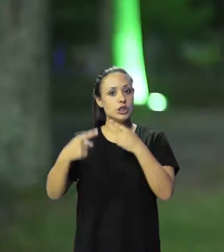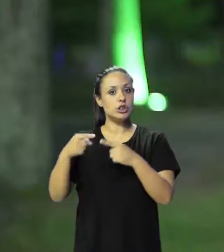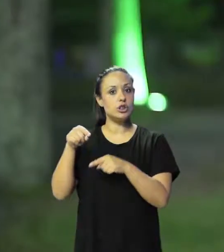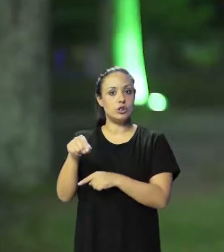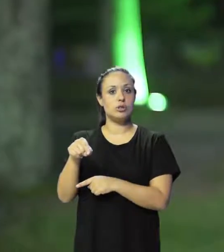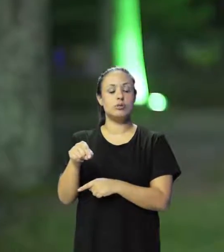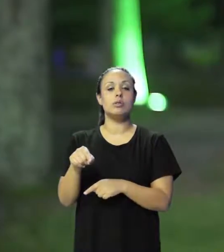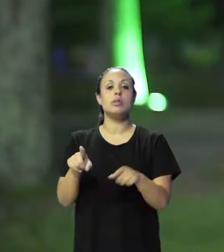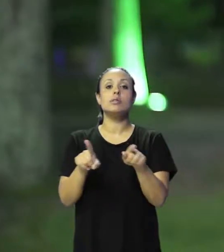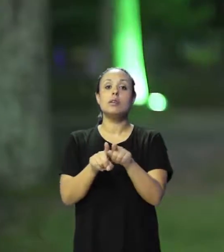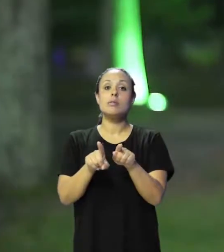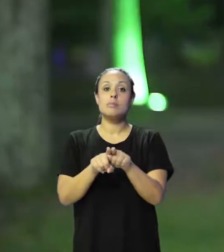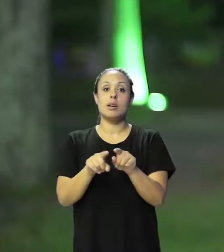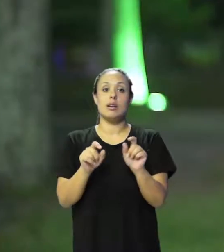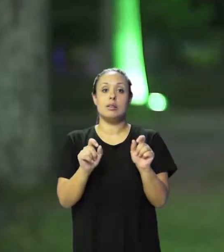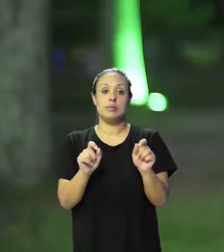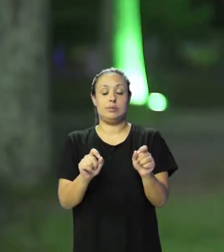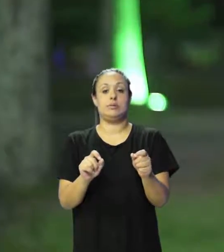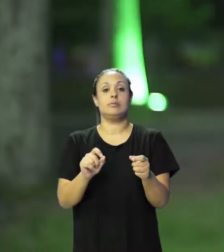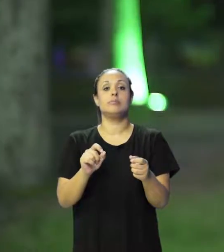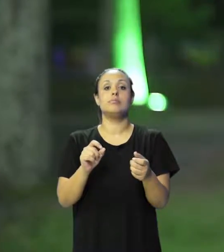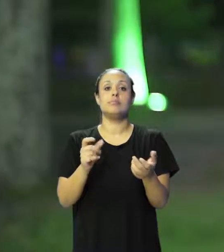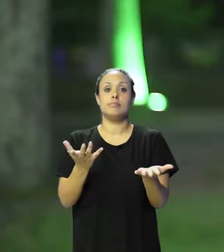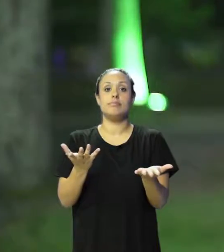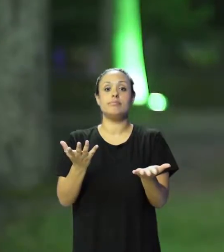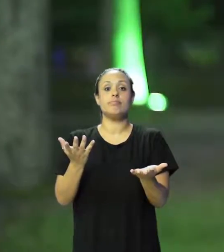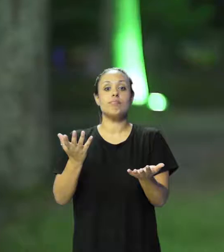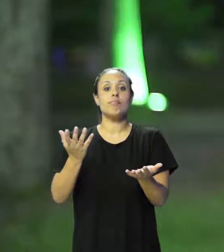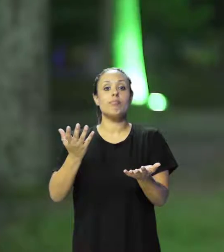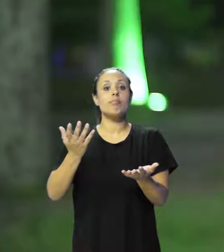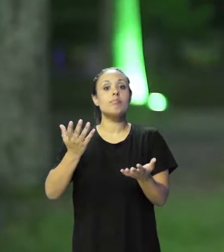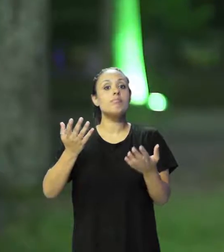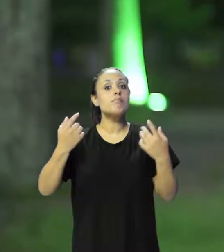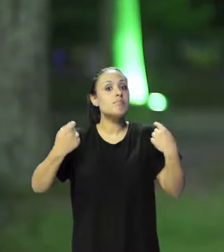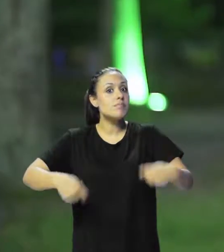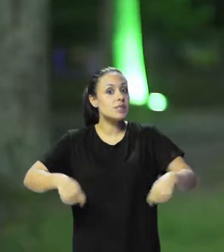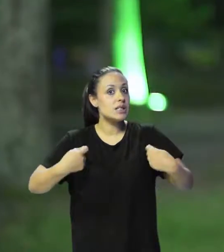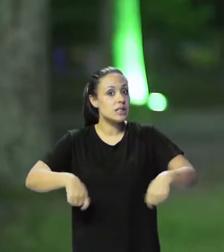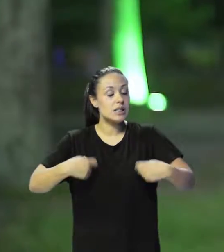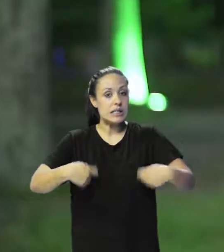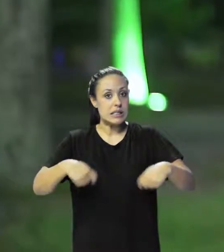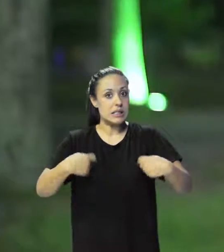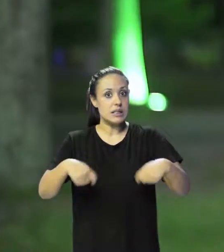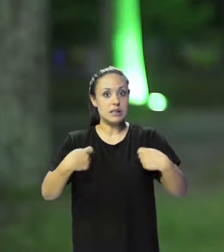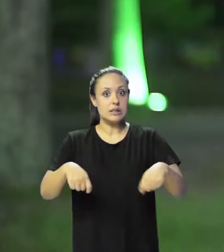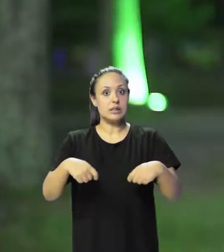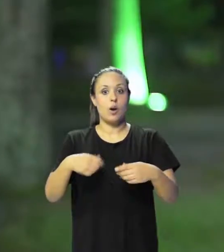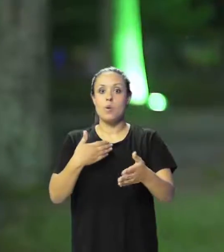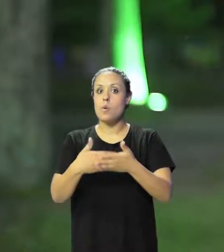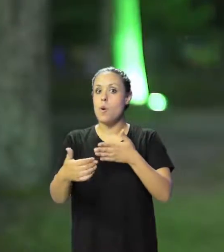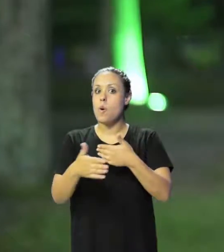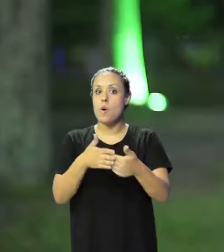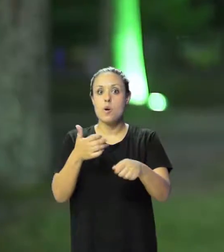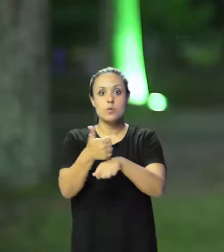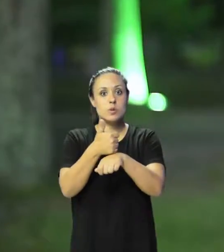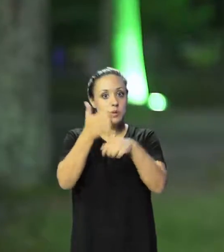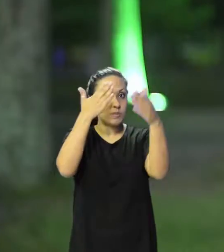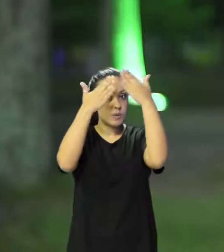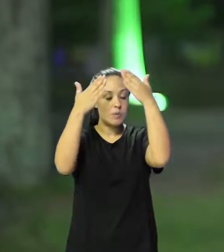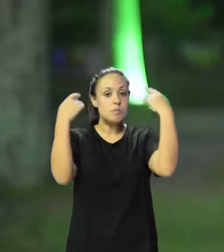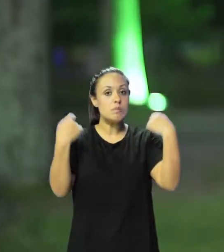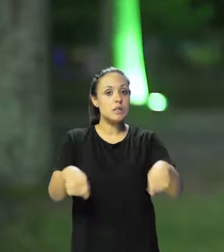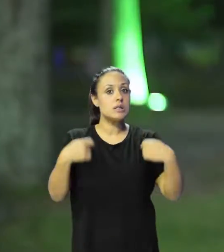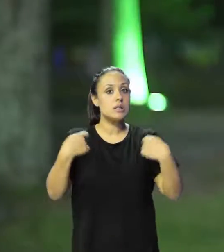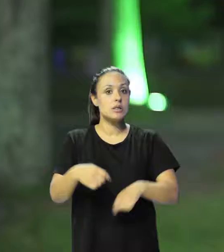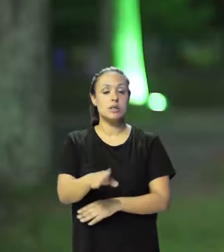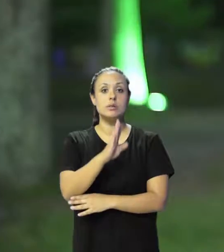E mais do que isso, falta a compreensão de que qualquer psicólogo, qualquer psicóloga deve